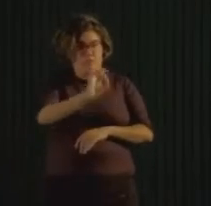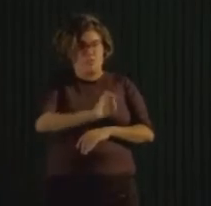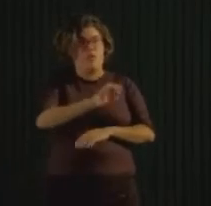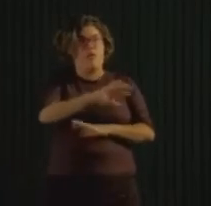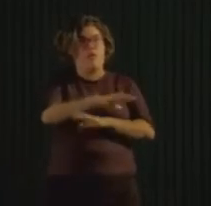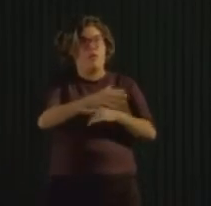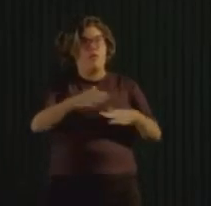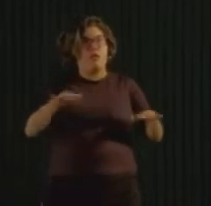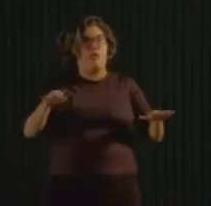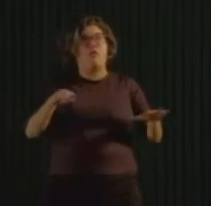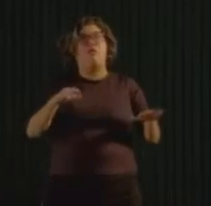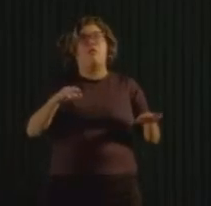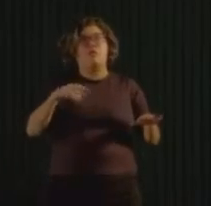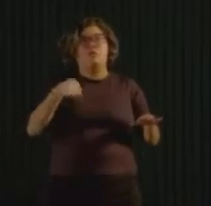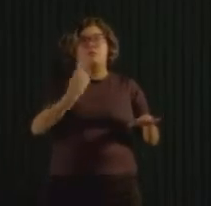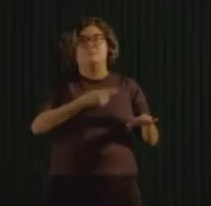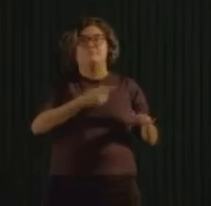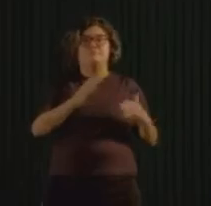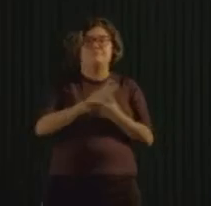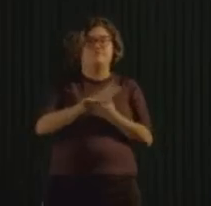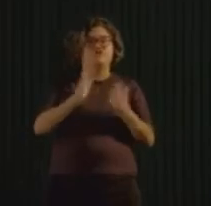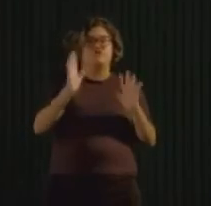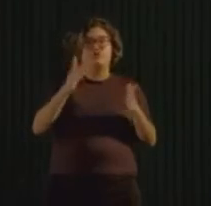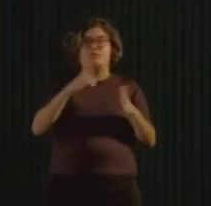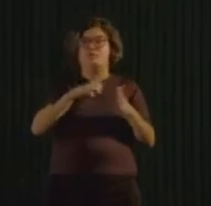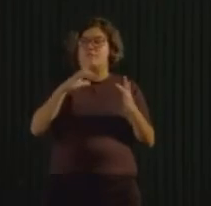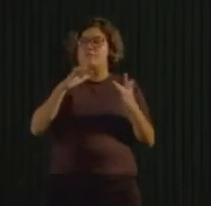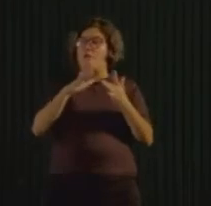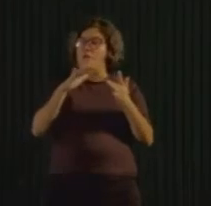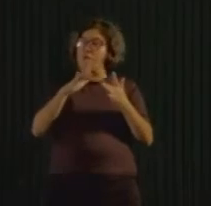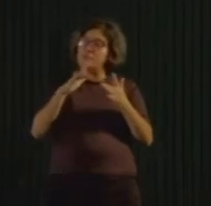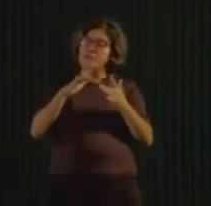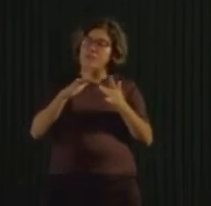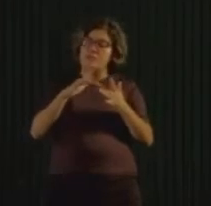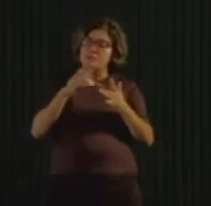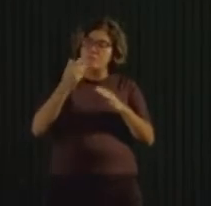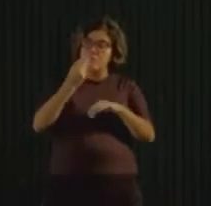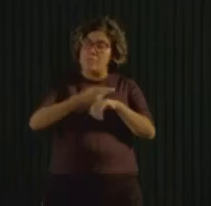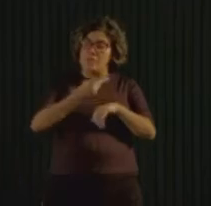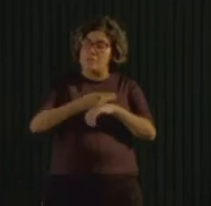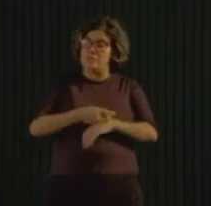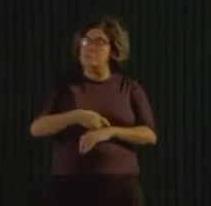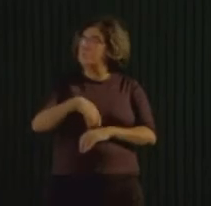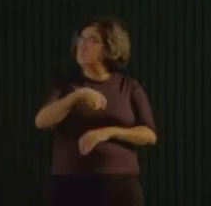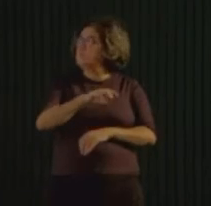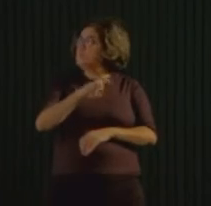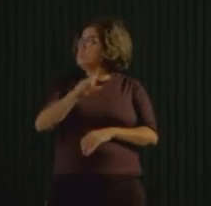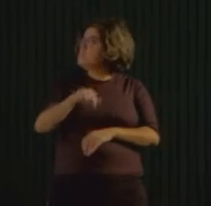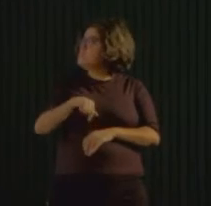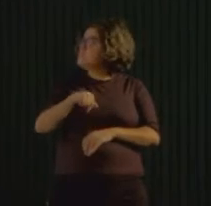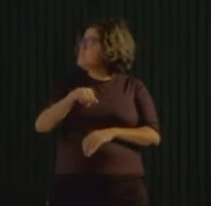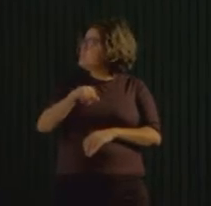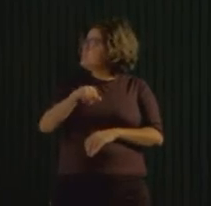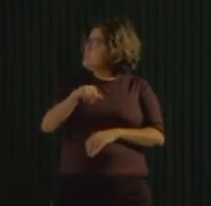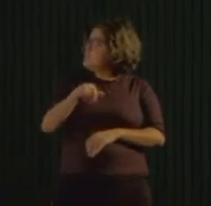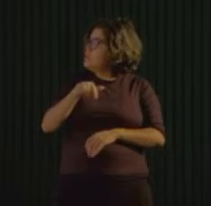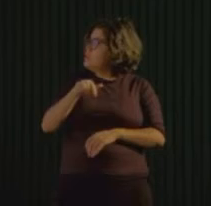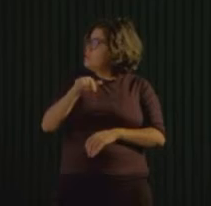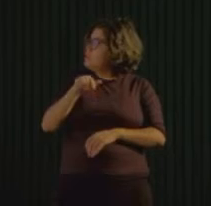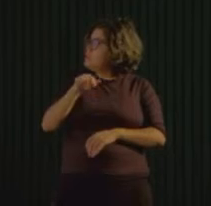das aves marinhas, em algum momento da sua vida, teve contato com o plástico. Existem